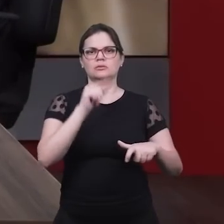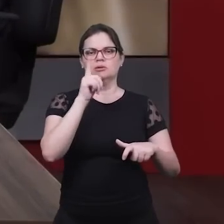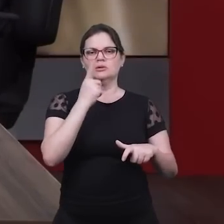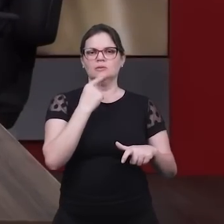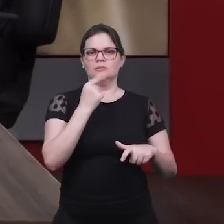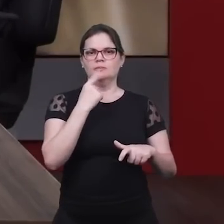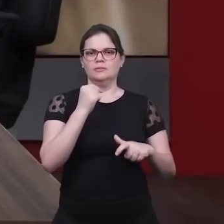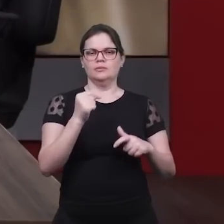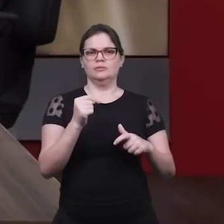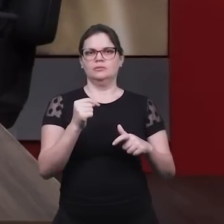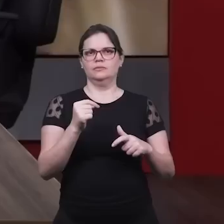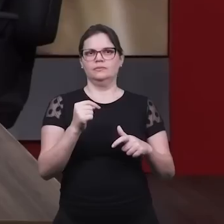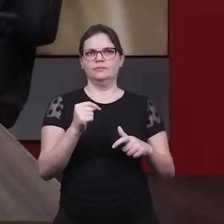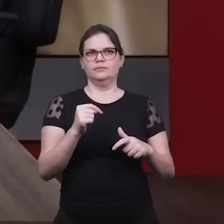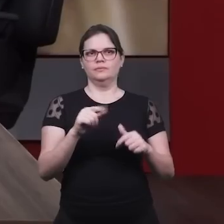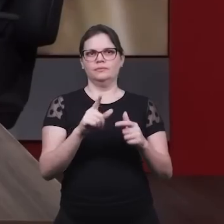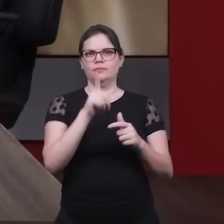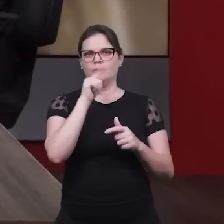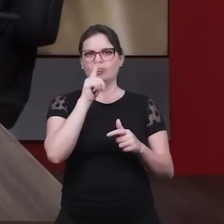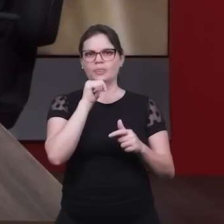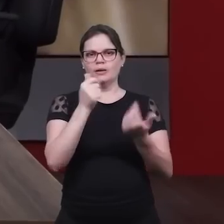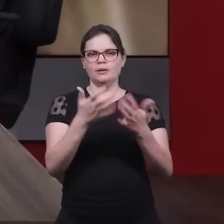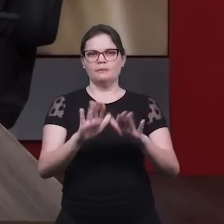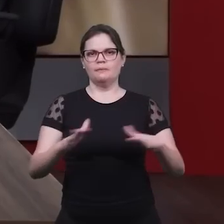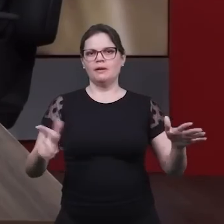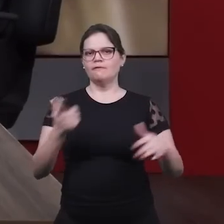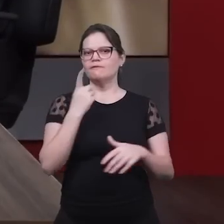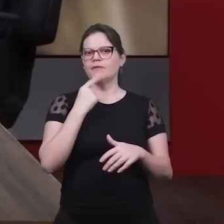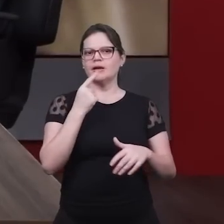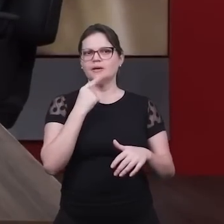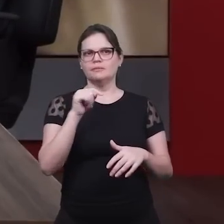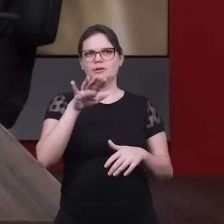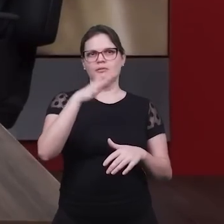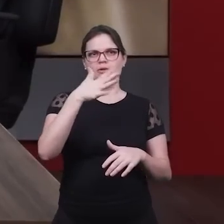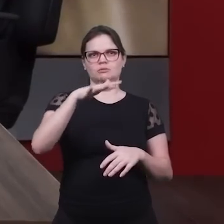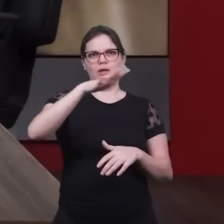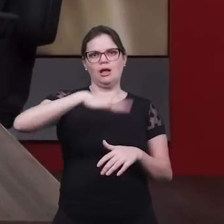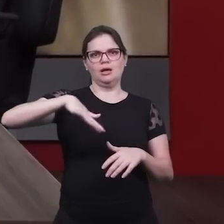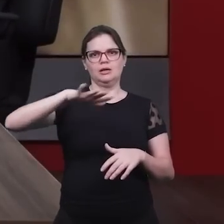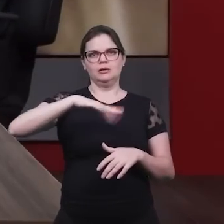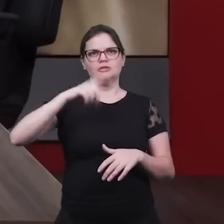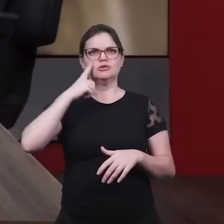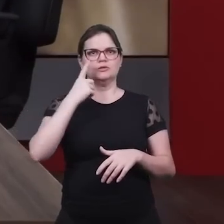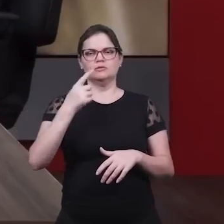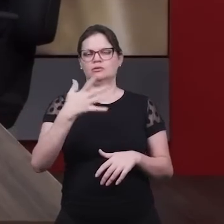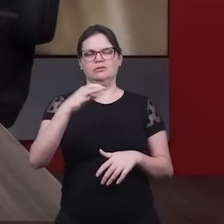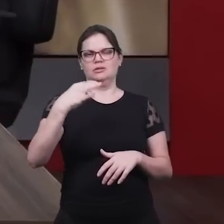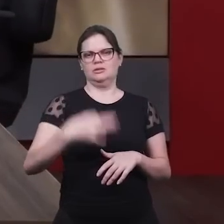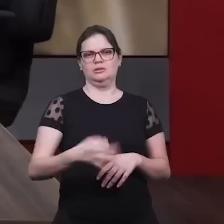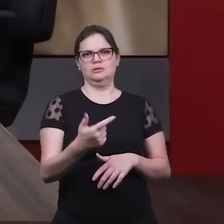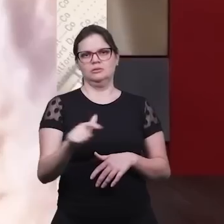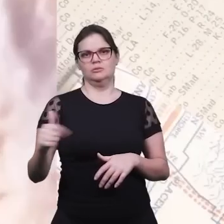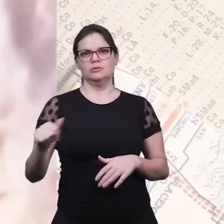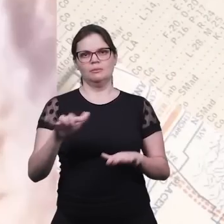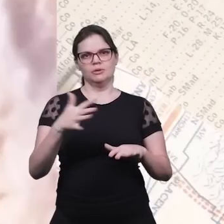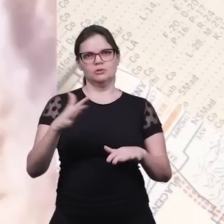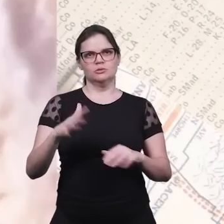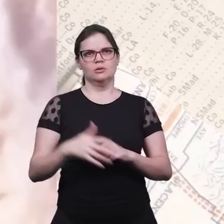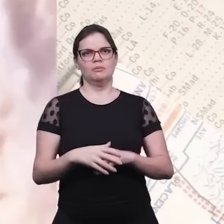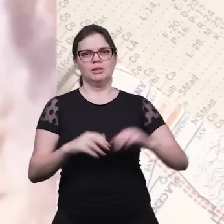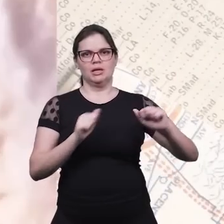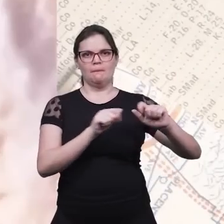aqui. E tu fosse ali perto de Piairote? Não, daí eu fui aqui embaixo no Monte Sinai, aqui.